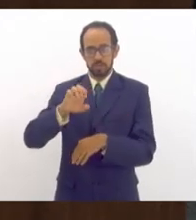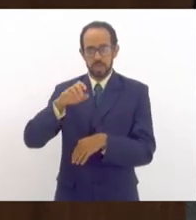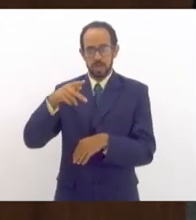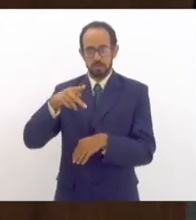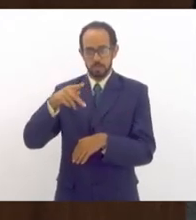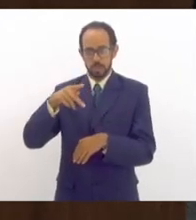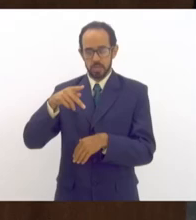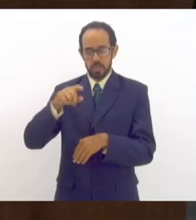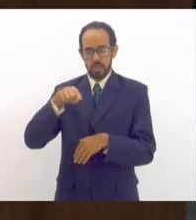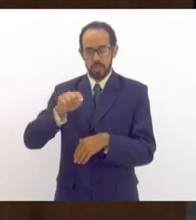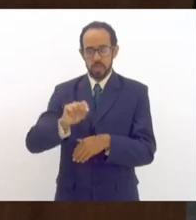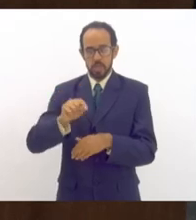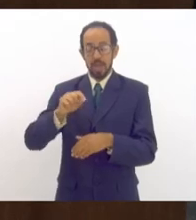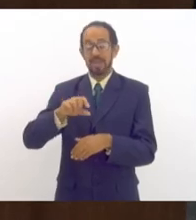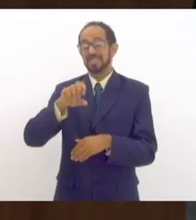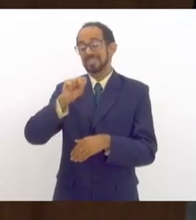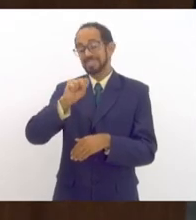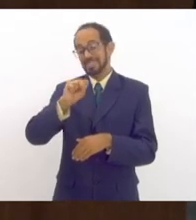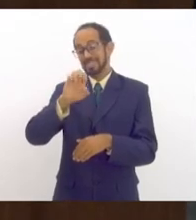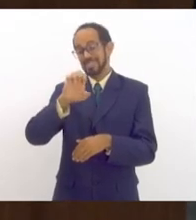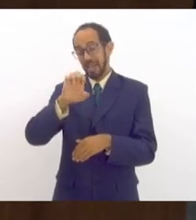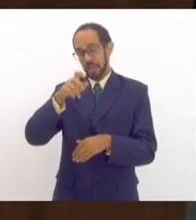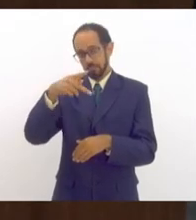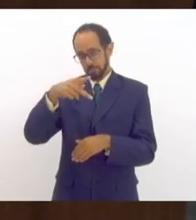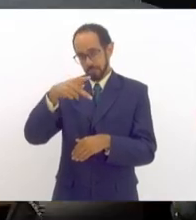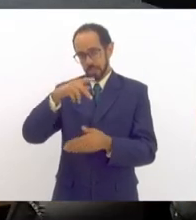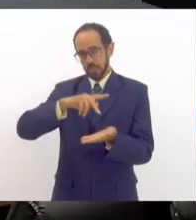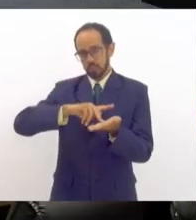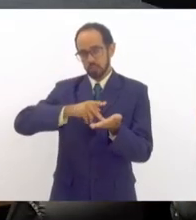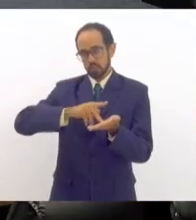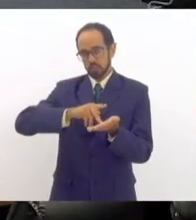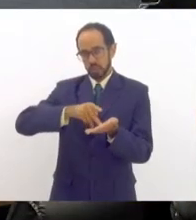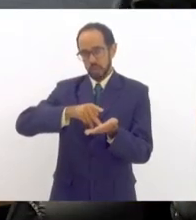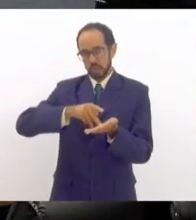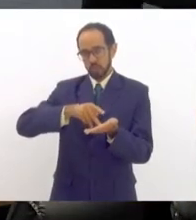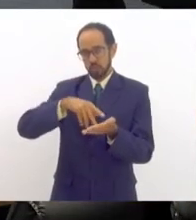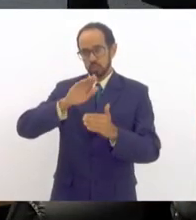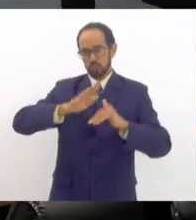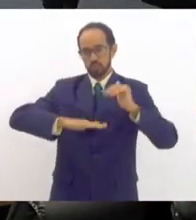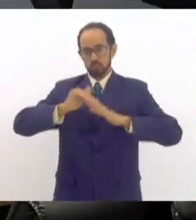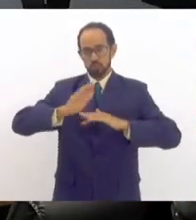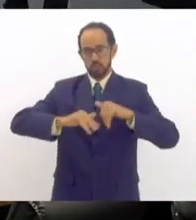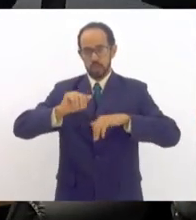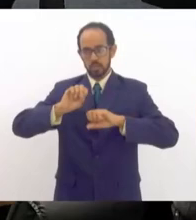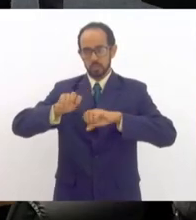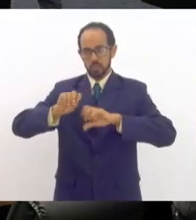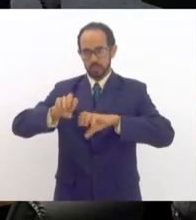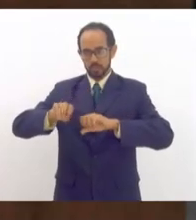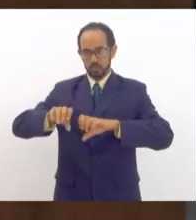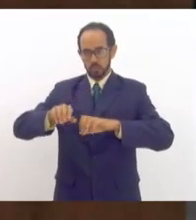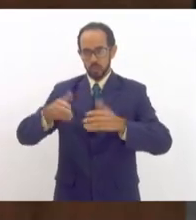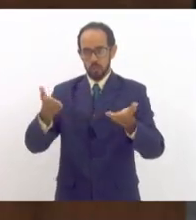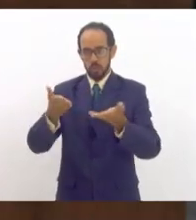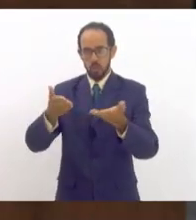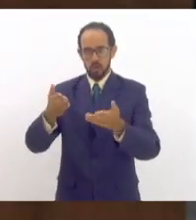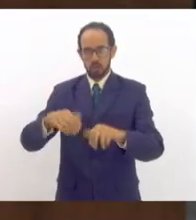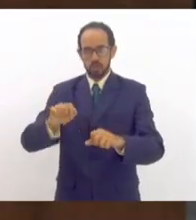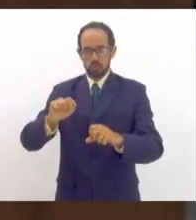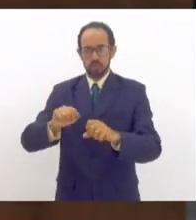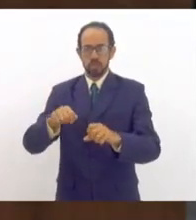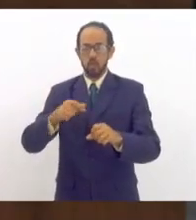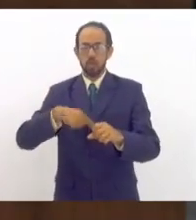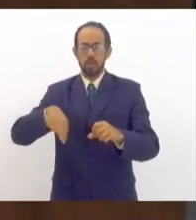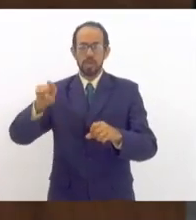dos Profissionais de educação e nesse exato momento eles estão correndo os gabinetes para dialogar com os